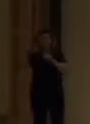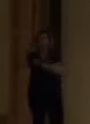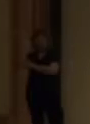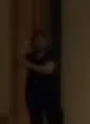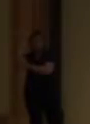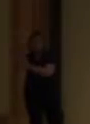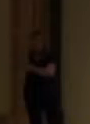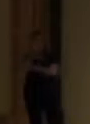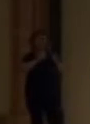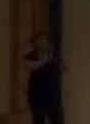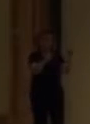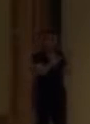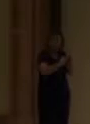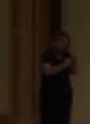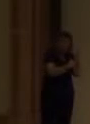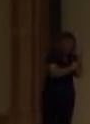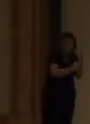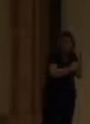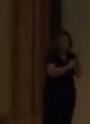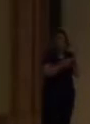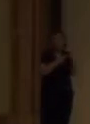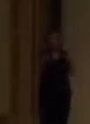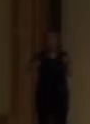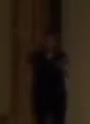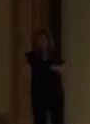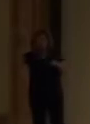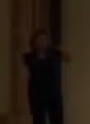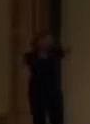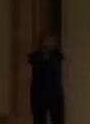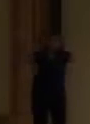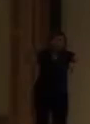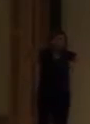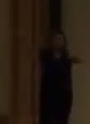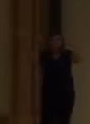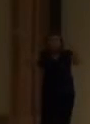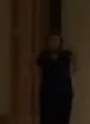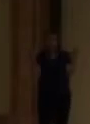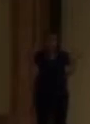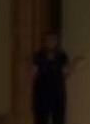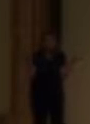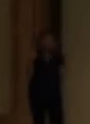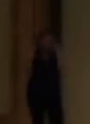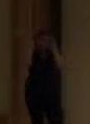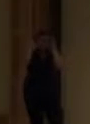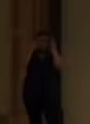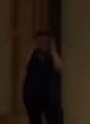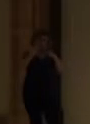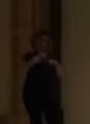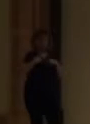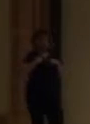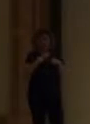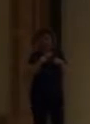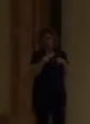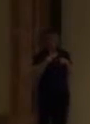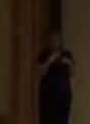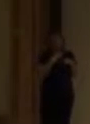do bricoleur, da pessoa que, perante um desafio, começa a imaginar como é que será aquela solução e depois vai inventando essa solução